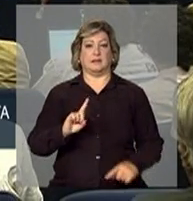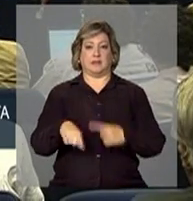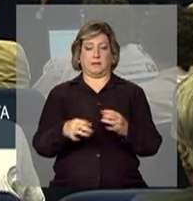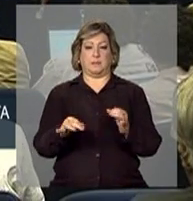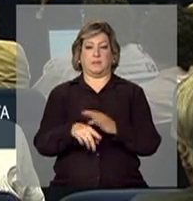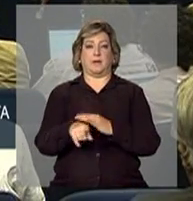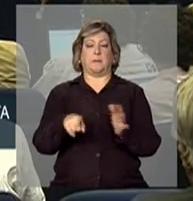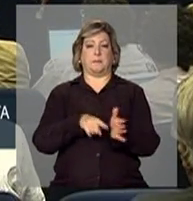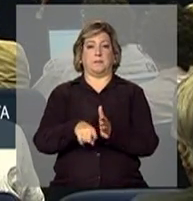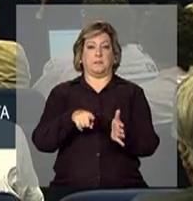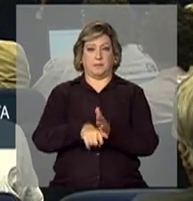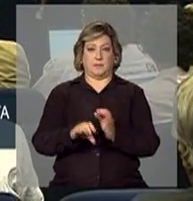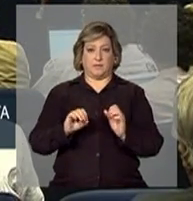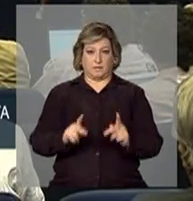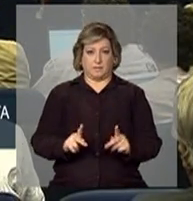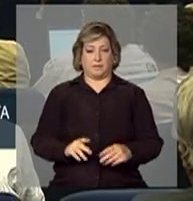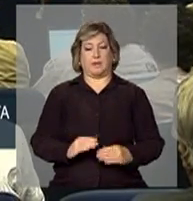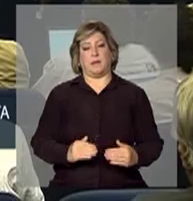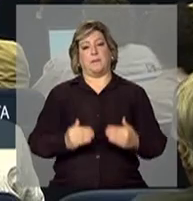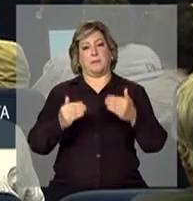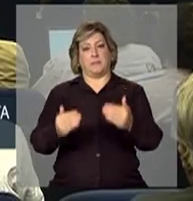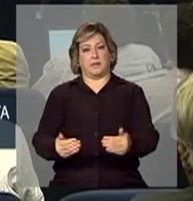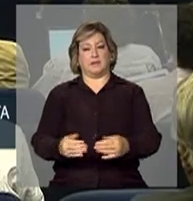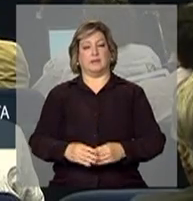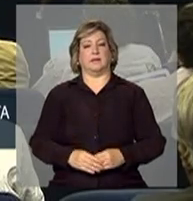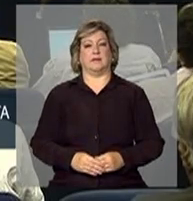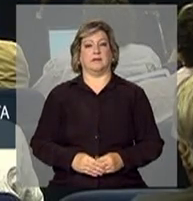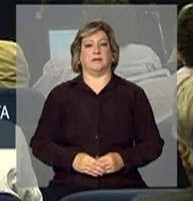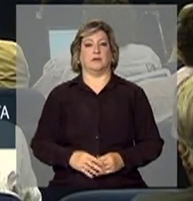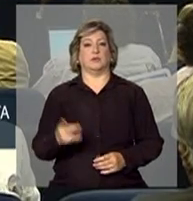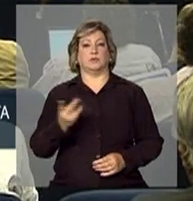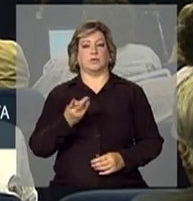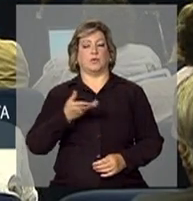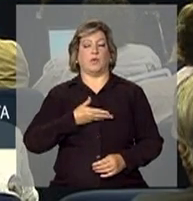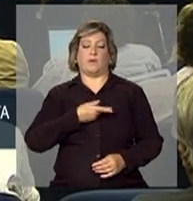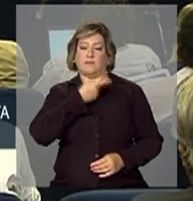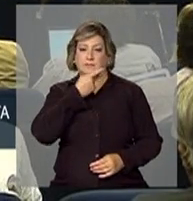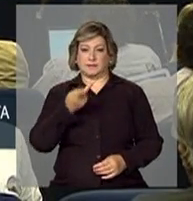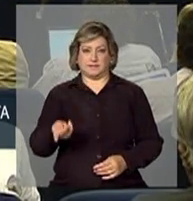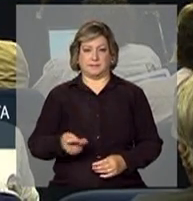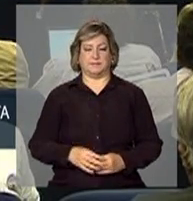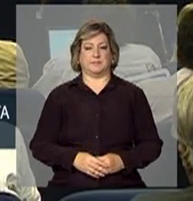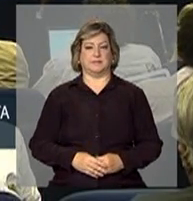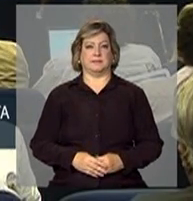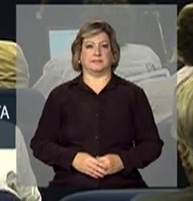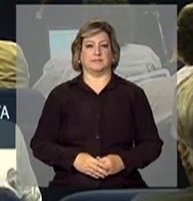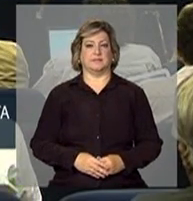esse bloco de pergunta e resposta, depois parte para... Os dois colegas. Queixo. Bom dia.